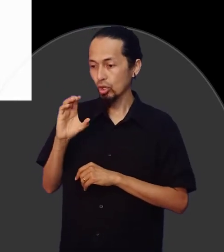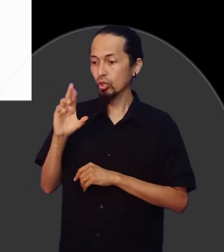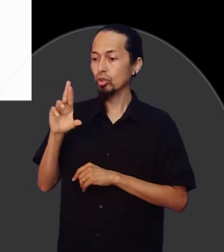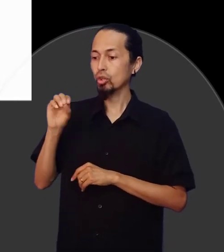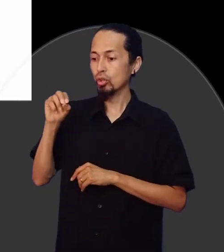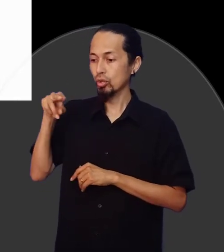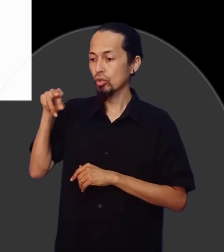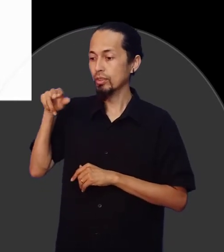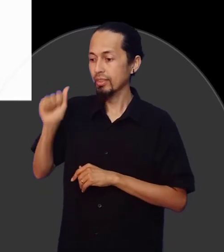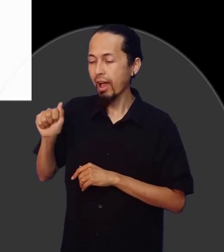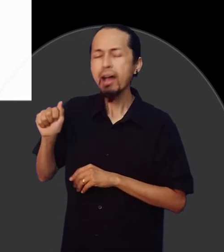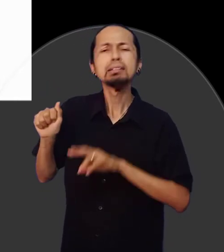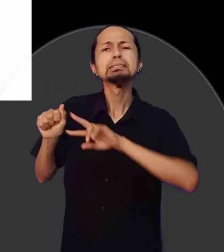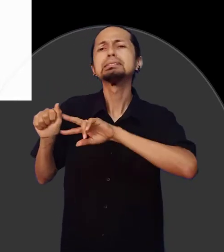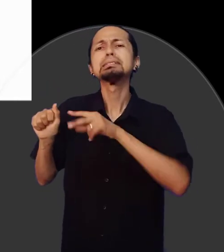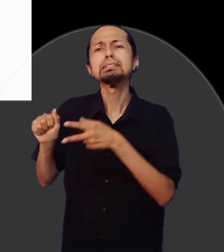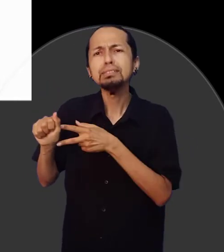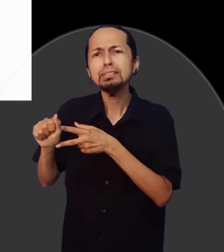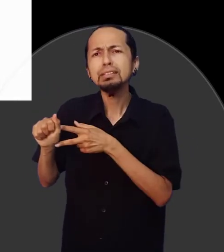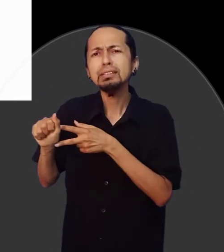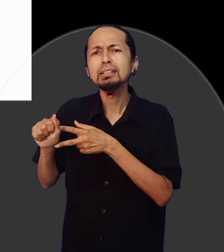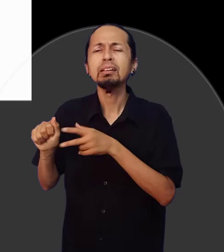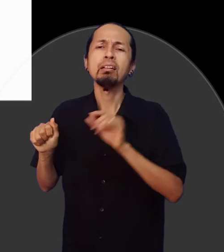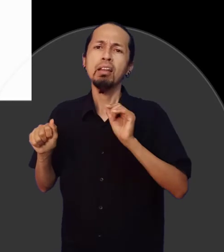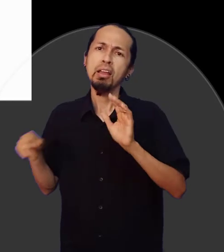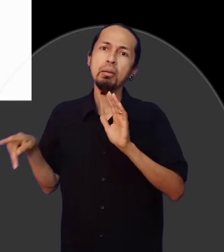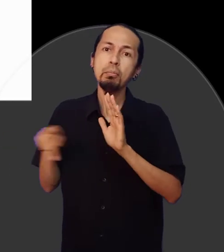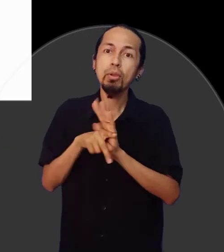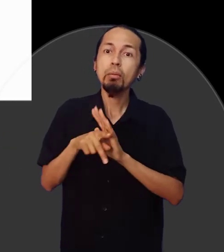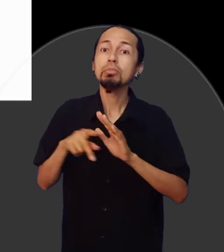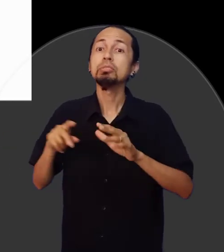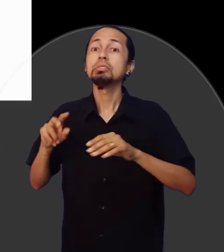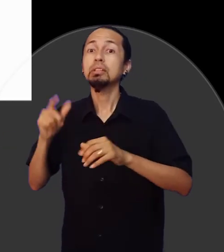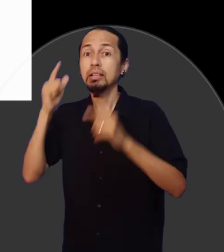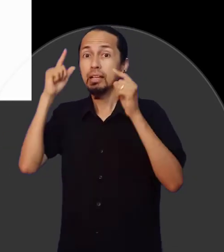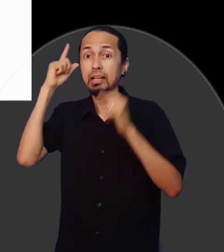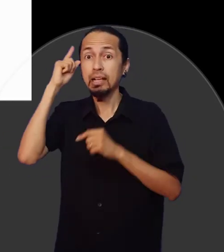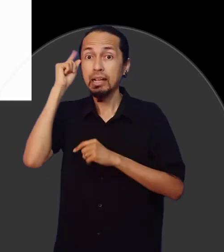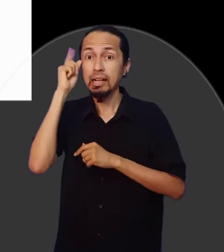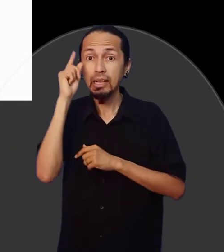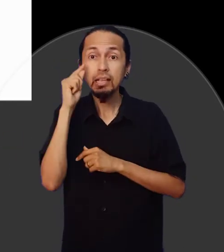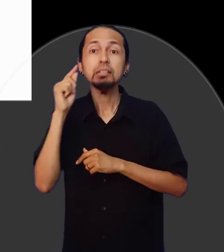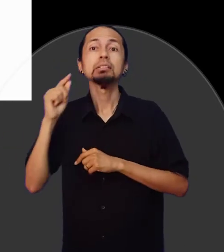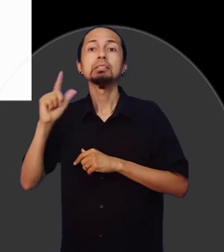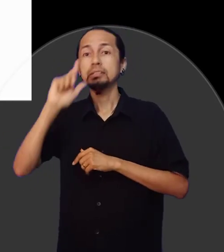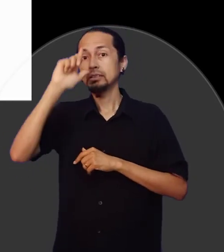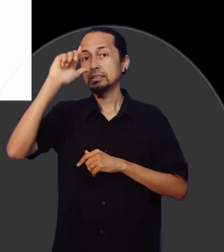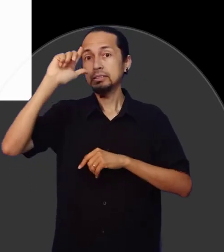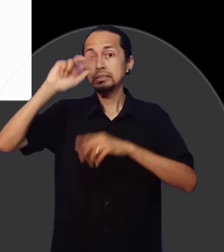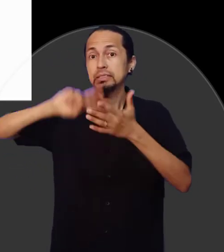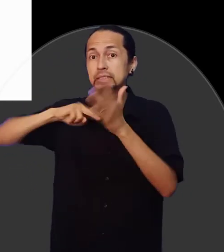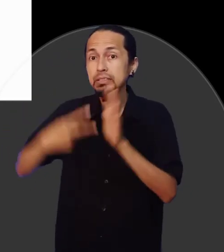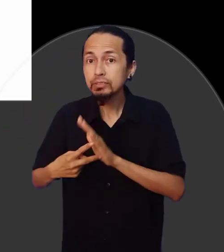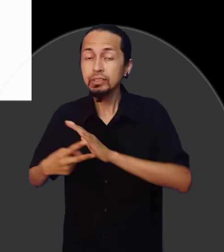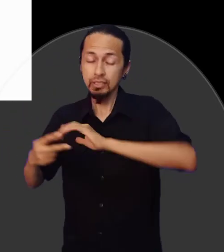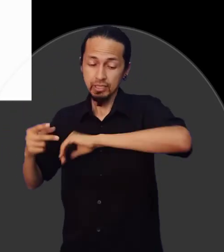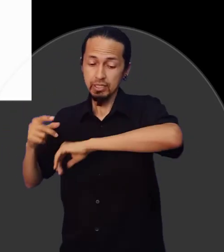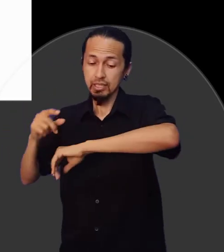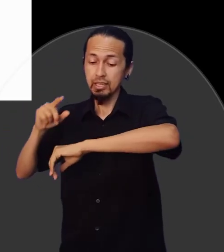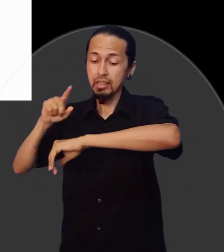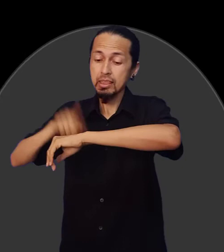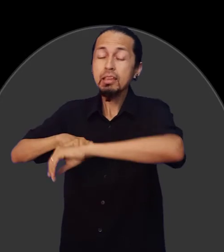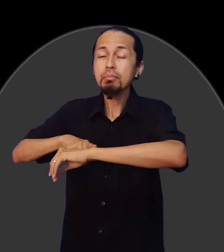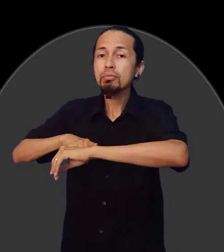e significa tauto, no mesmo, e cronos, tempo, ou seja, no mesmo tempo. A tautócrona é a curva no